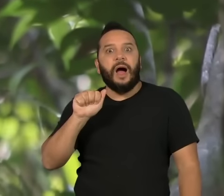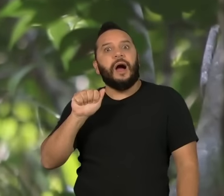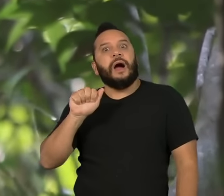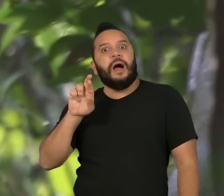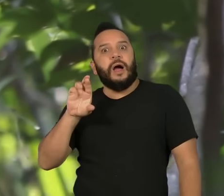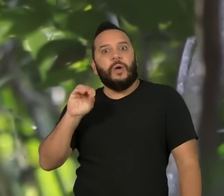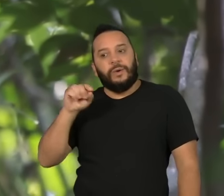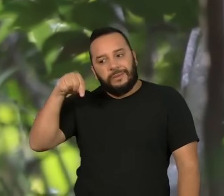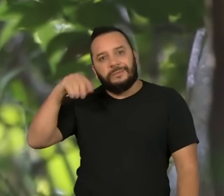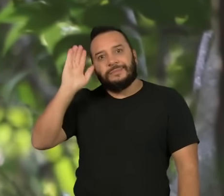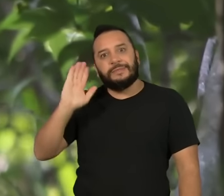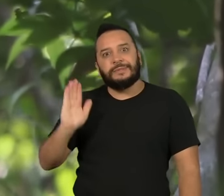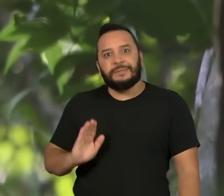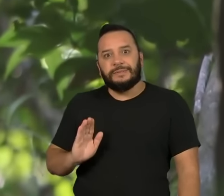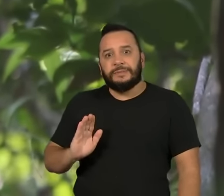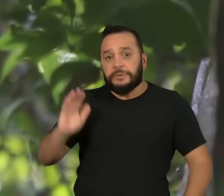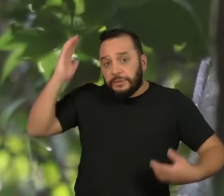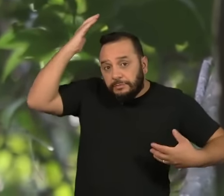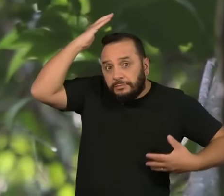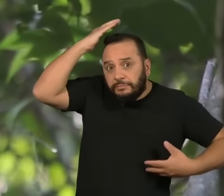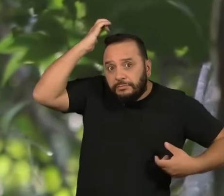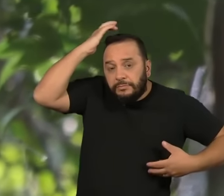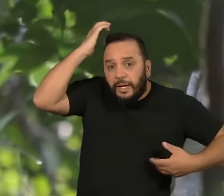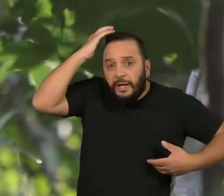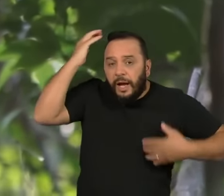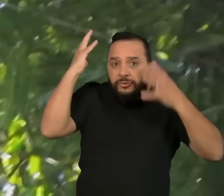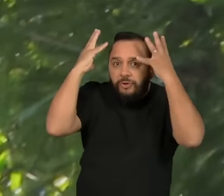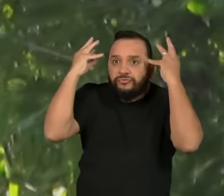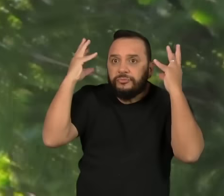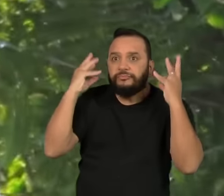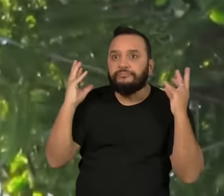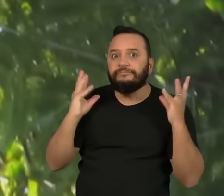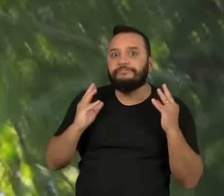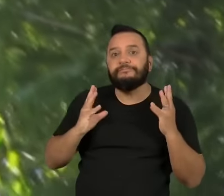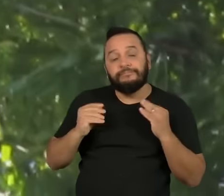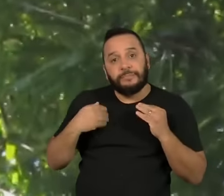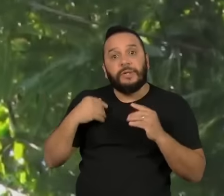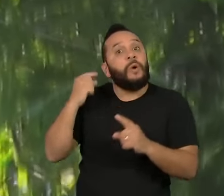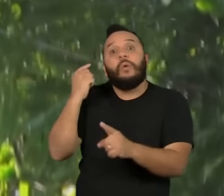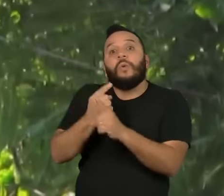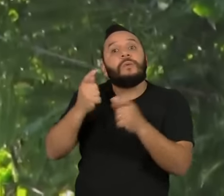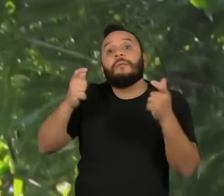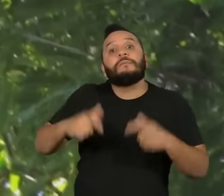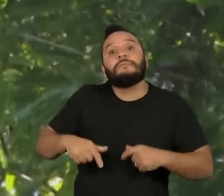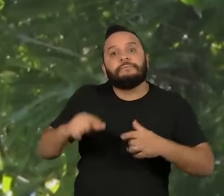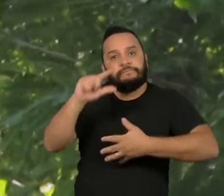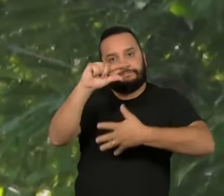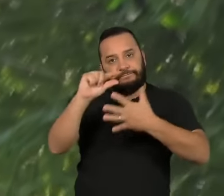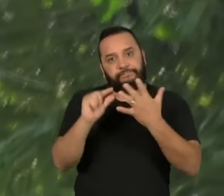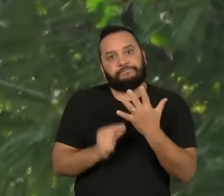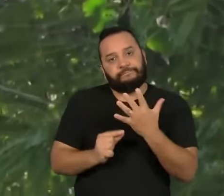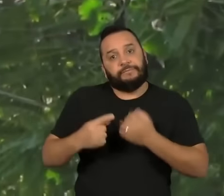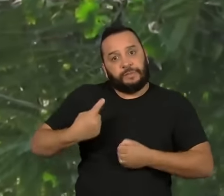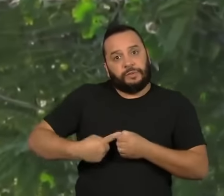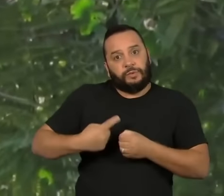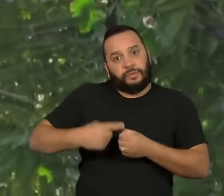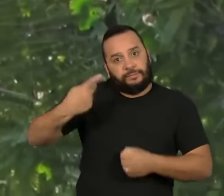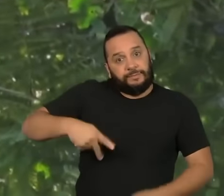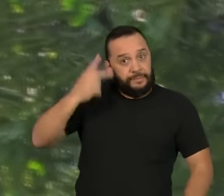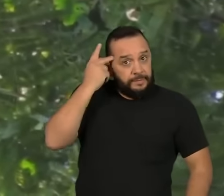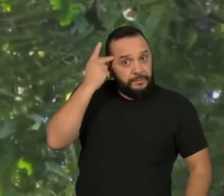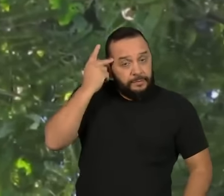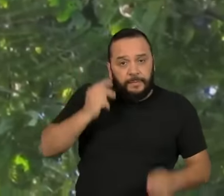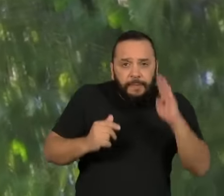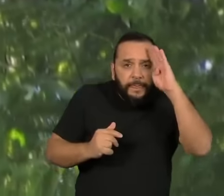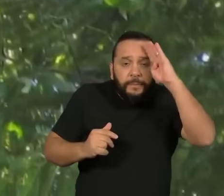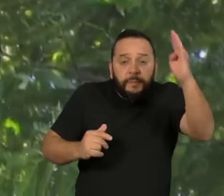O mico-leão preto é um animal silvestre só encontrado na Mata Atlântica do interior paulista, especialmente na região